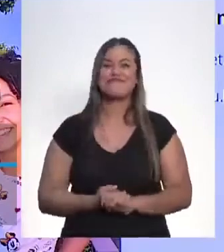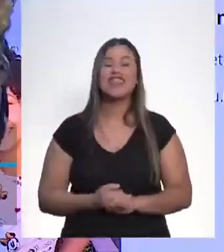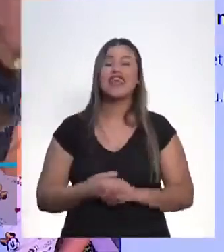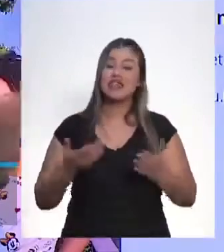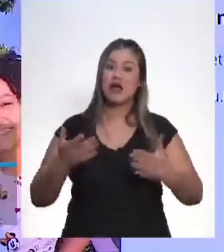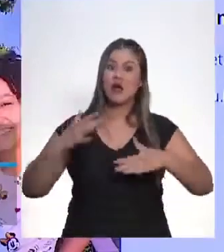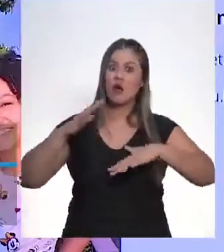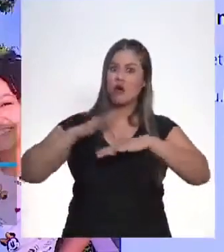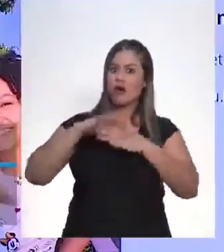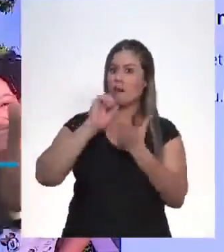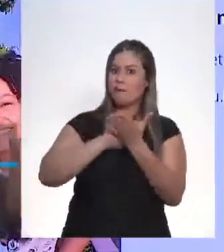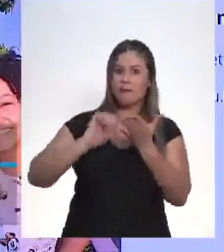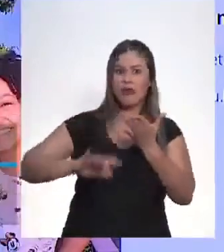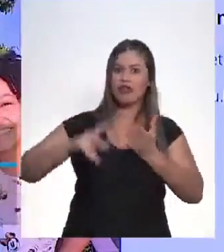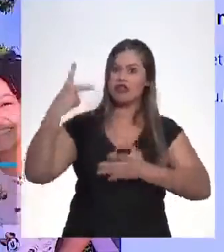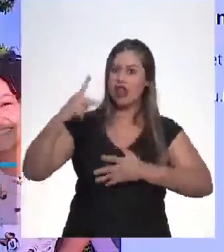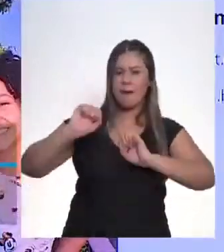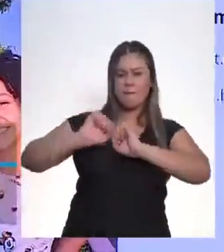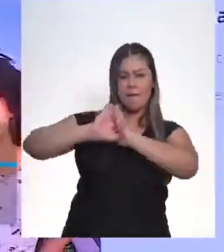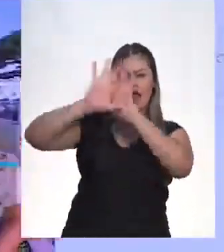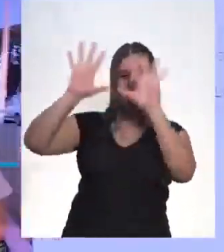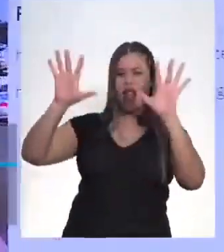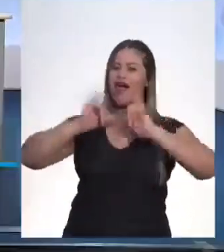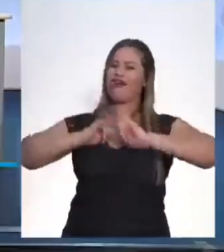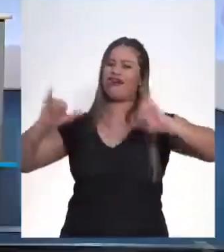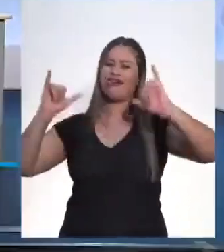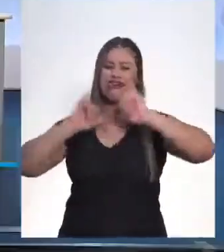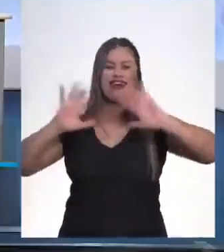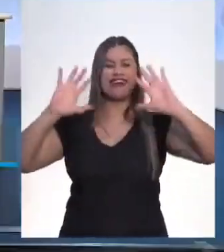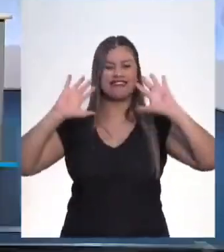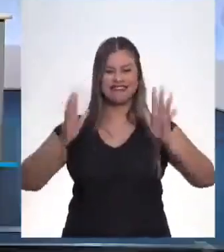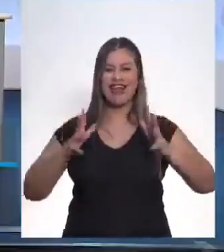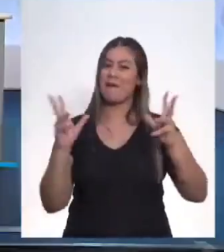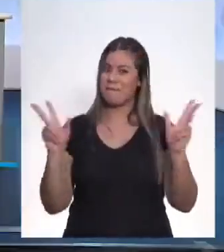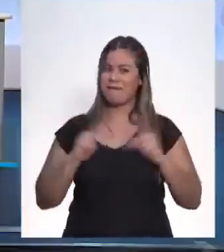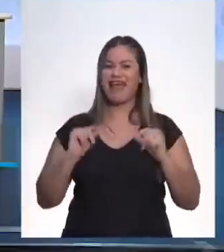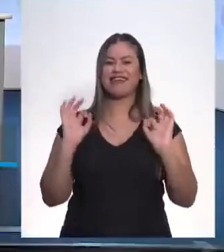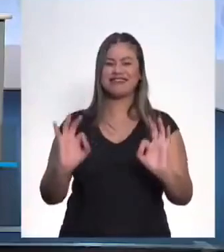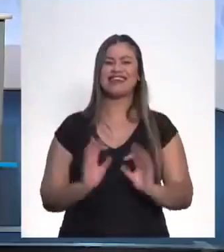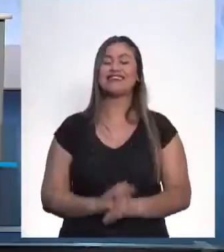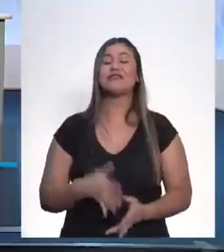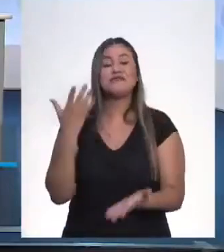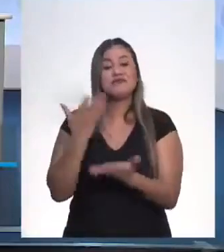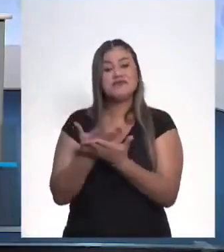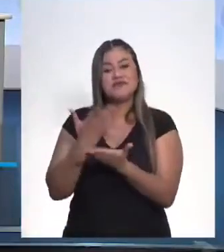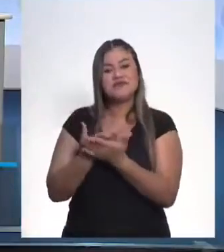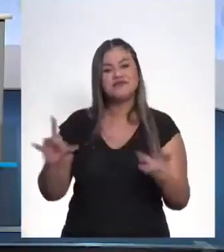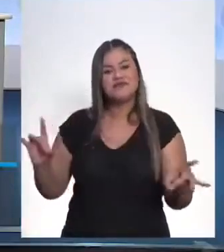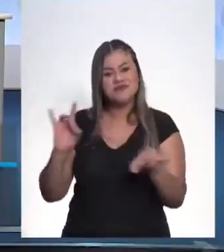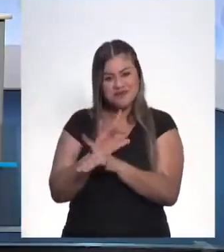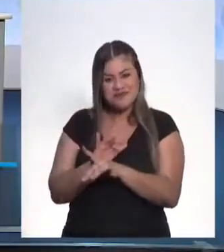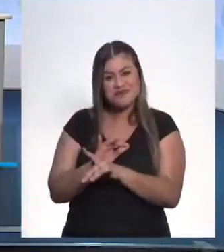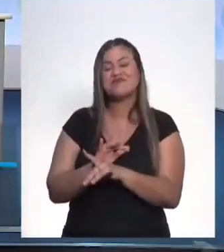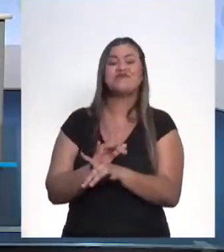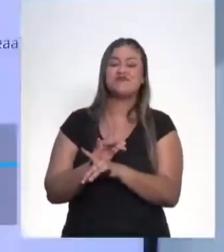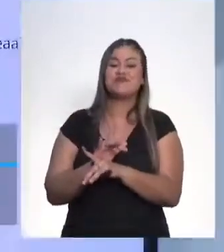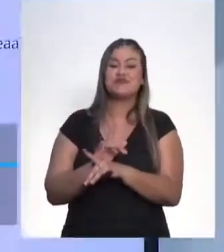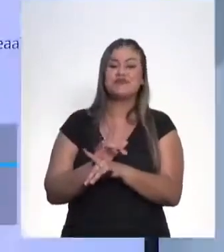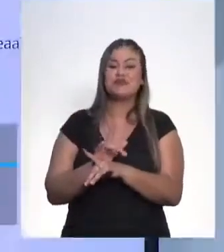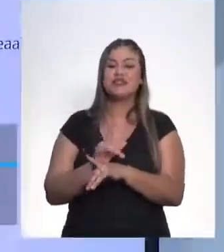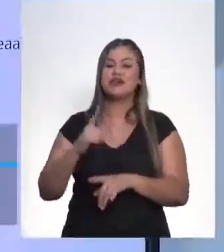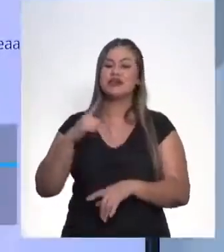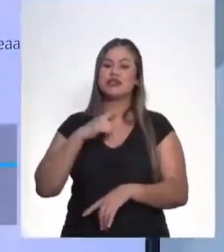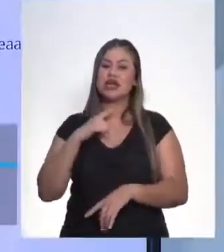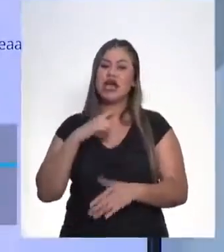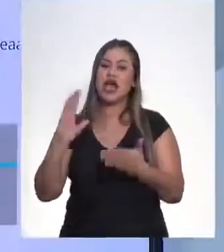que brilhar. Tá feito o merchan, professora Janaína. Nossa aula já está no fim. Nós teremos aí